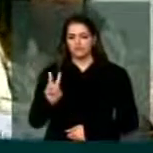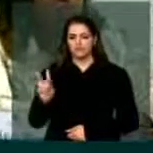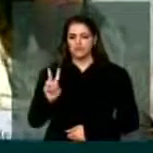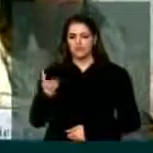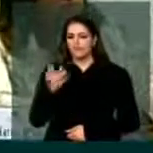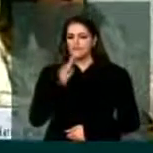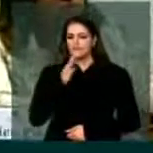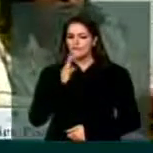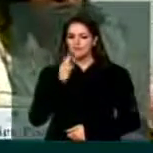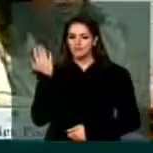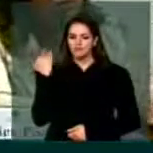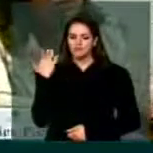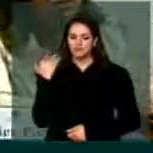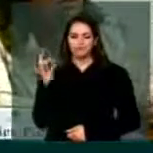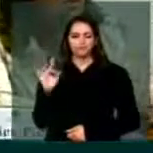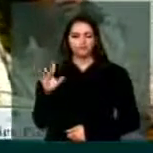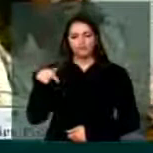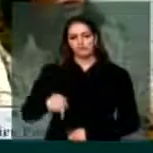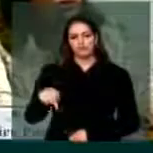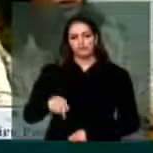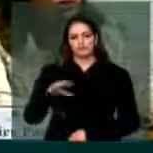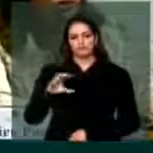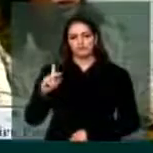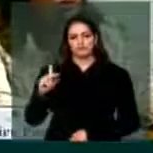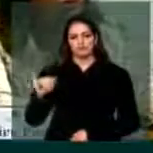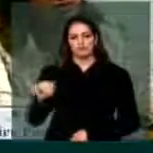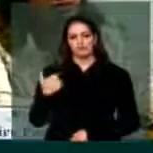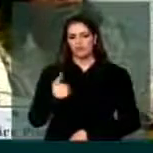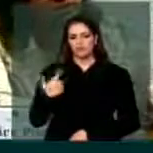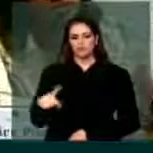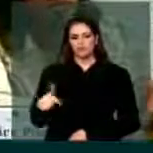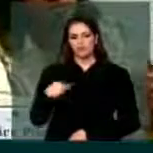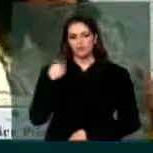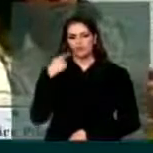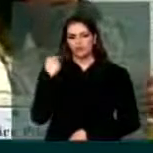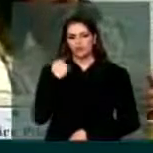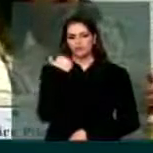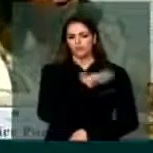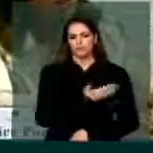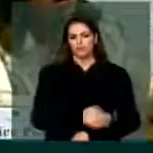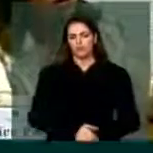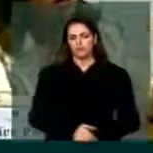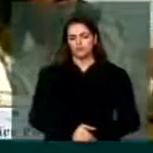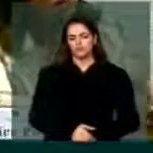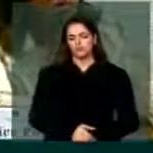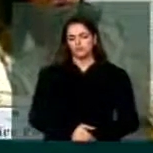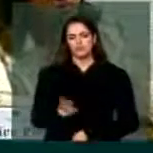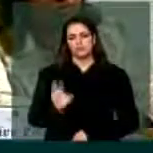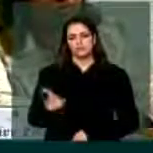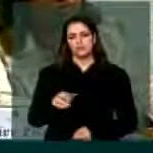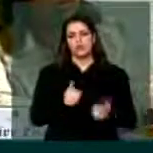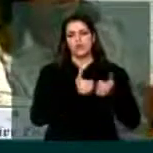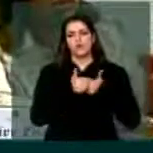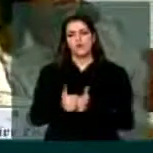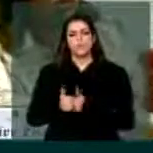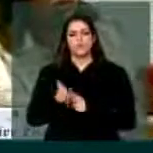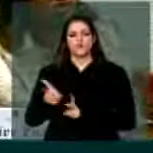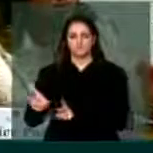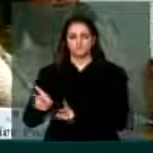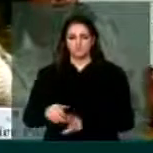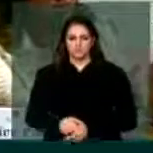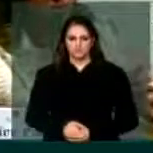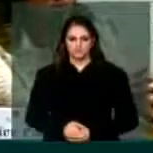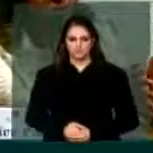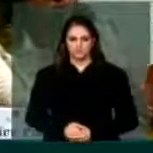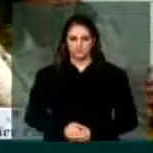algum tempo, e ele me acompanhou só aqui na CPI. Eu não tenho advogado, o doutor Eli não é um advogado que venha me acompanhando. Excelência,